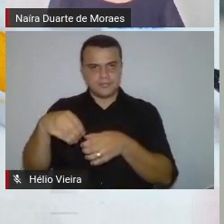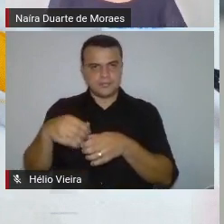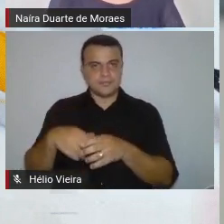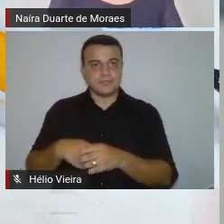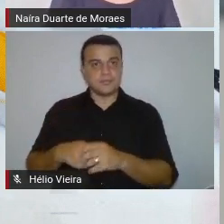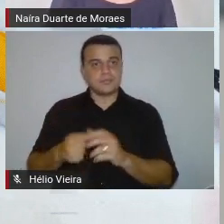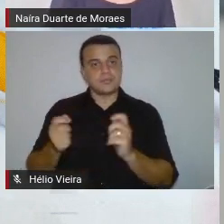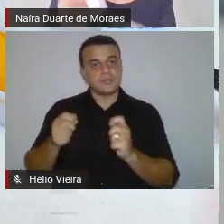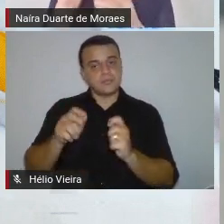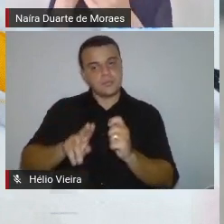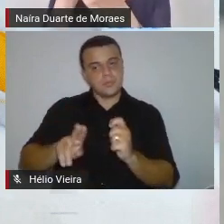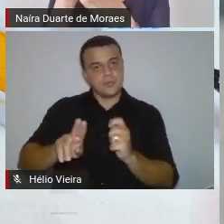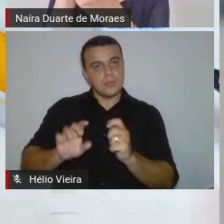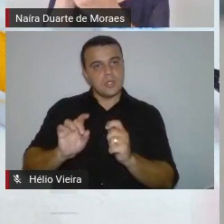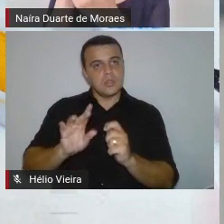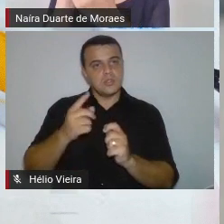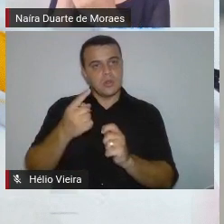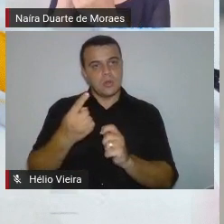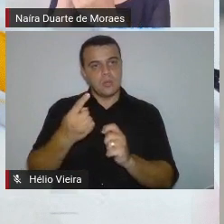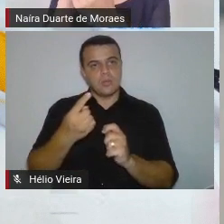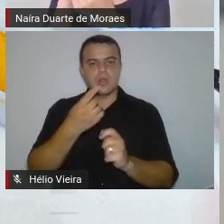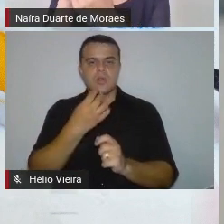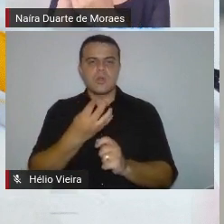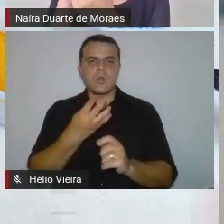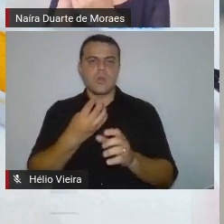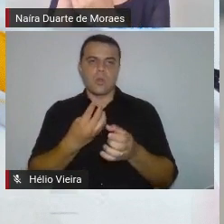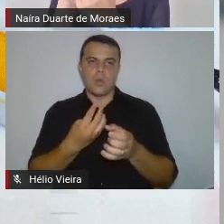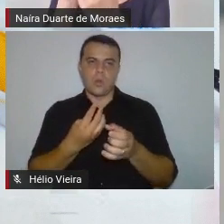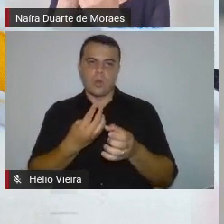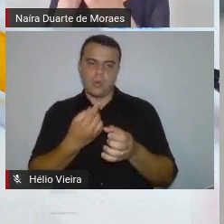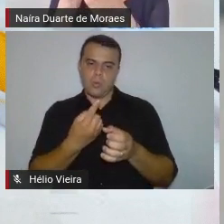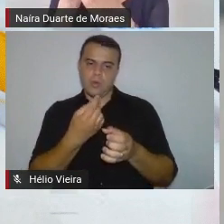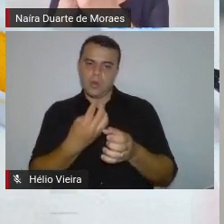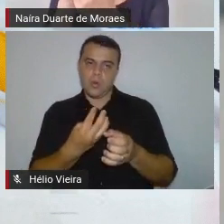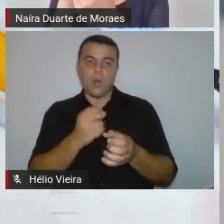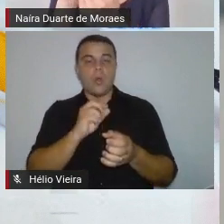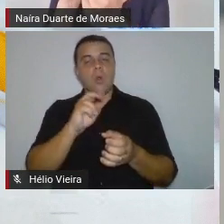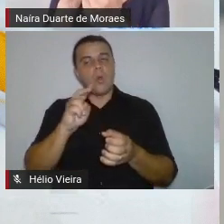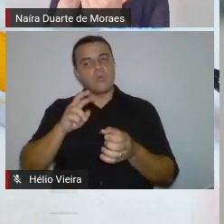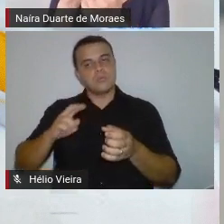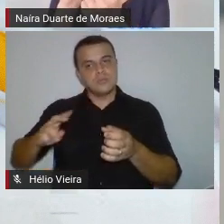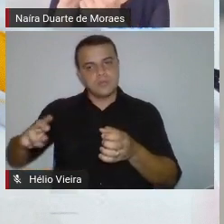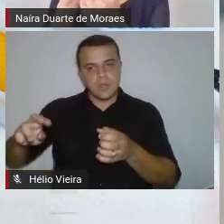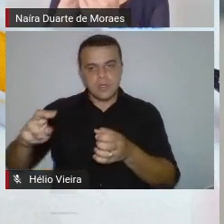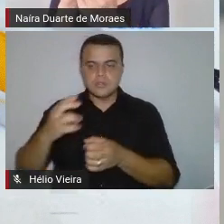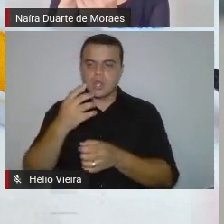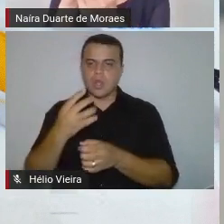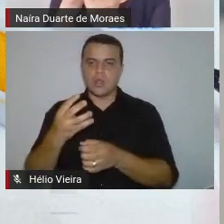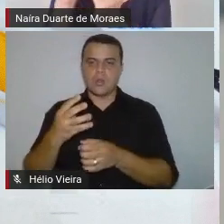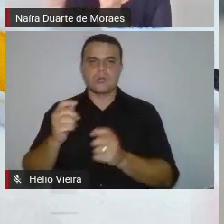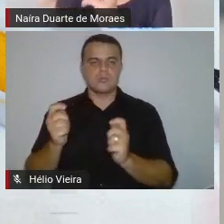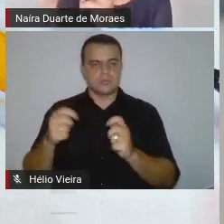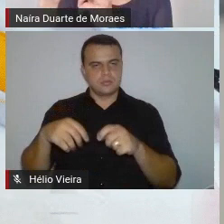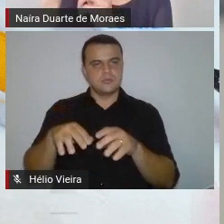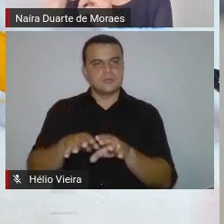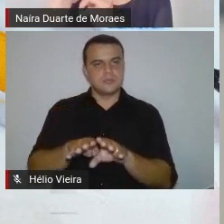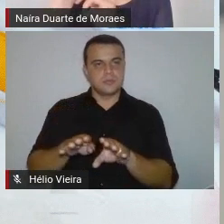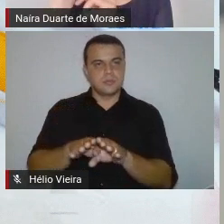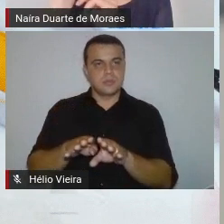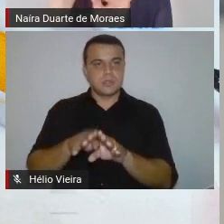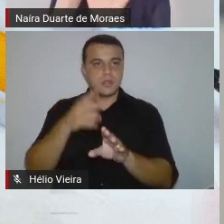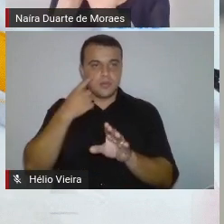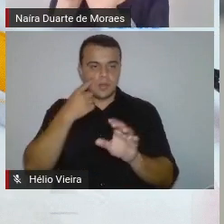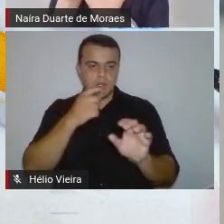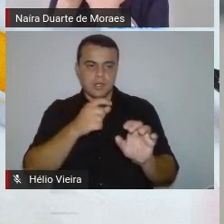pode usar só uma única cor nele, no cotonete, ou várias cores e separar por áreas, ok? Inclusive, gente, isso daqui é um